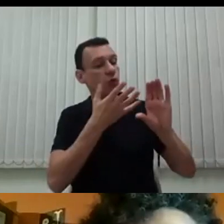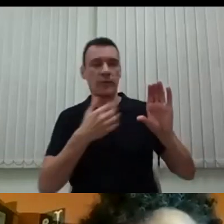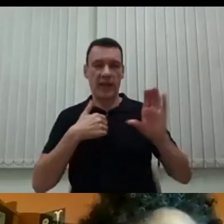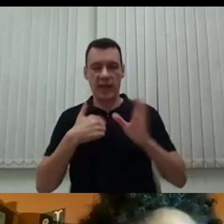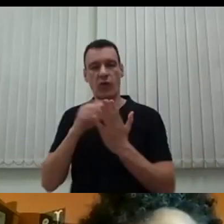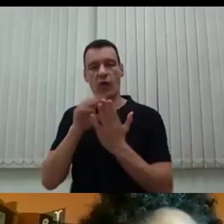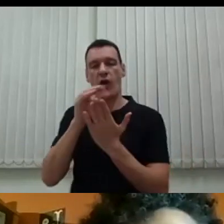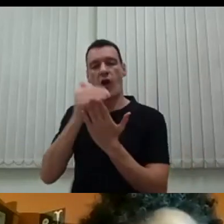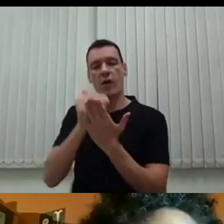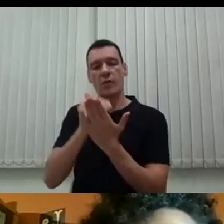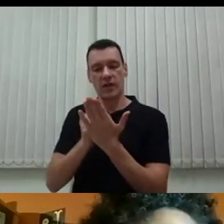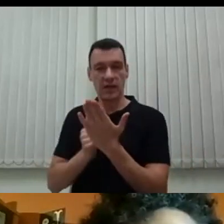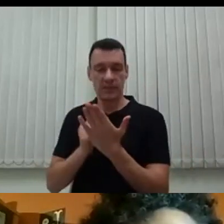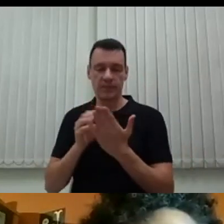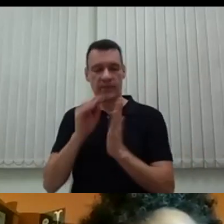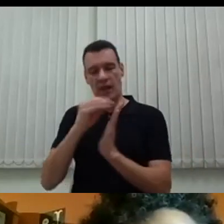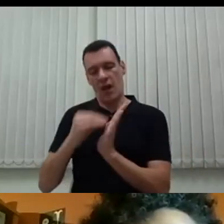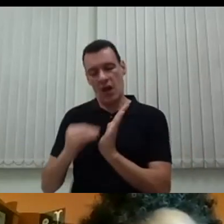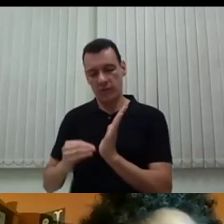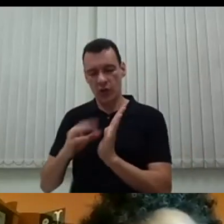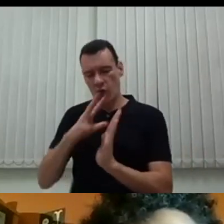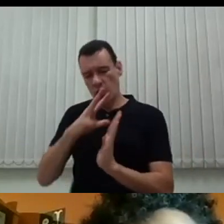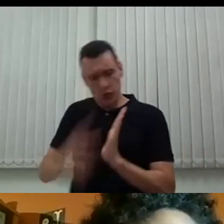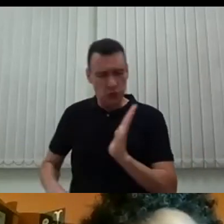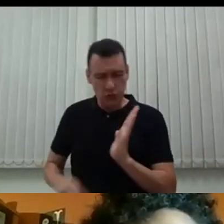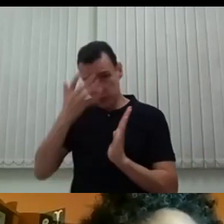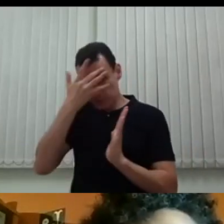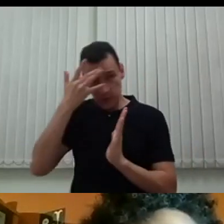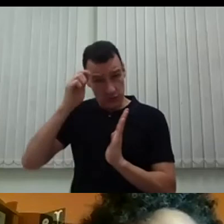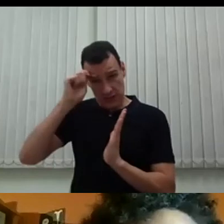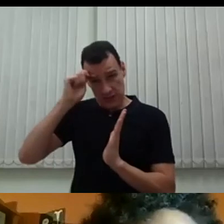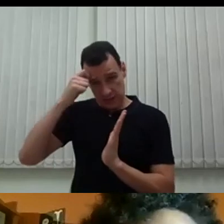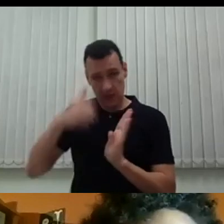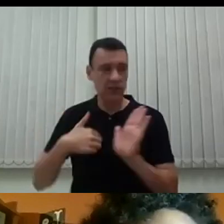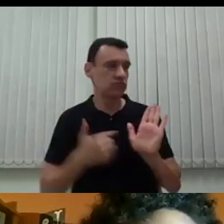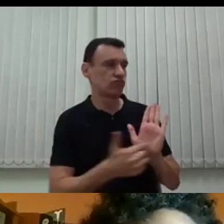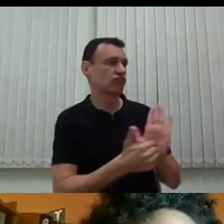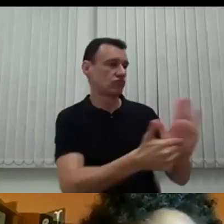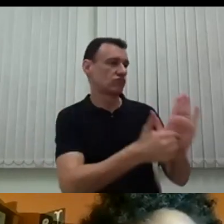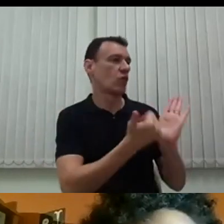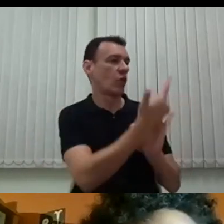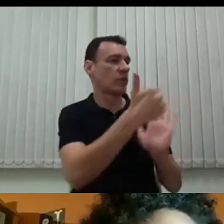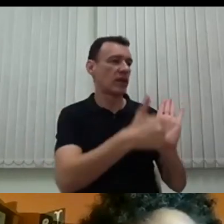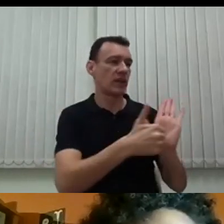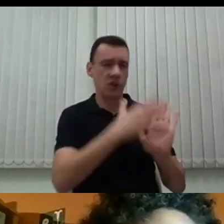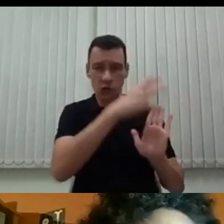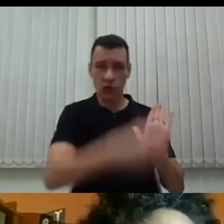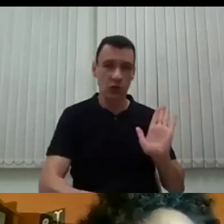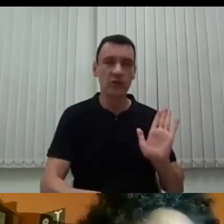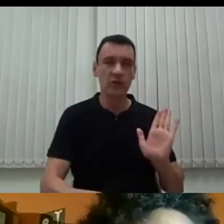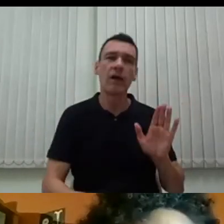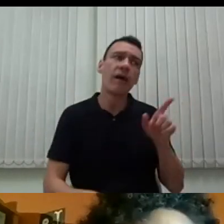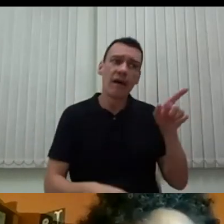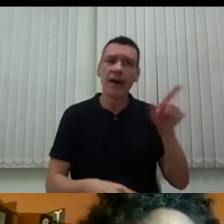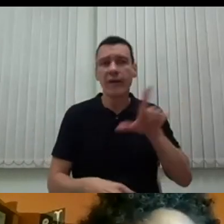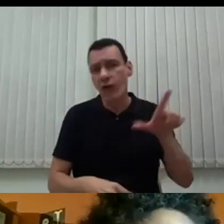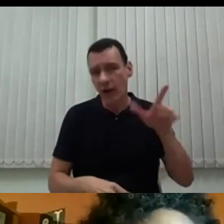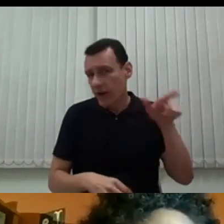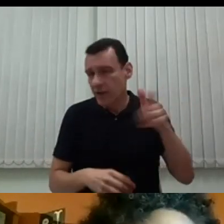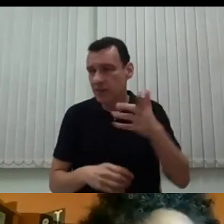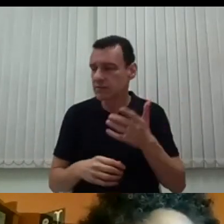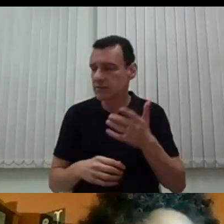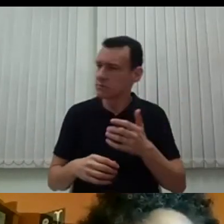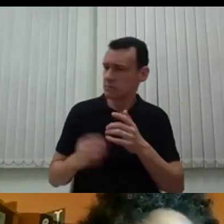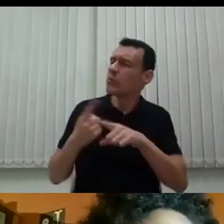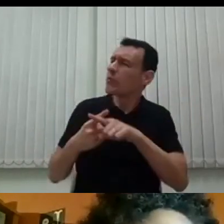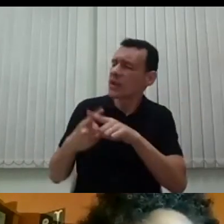vai ser questionado. Então, assim, é preciso também ter um link com a nossa